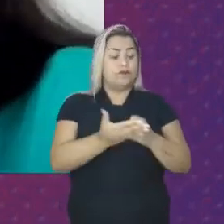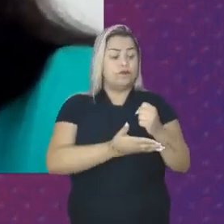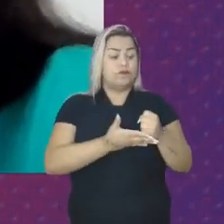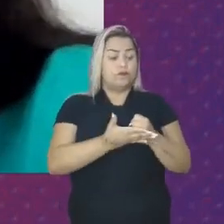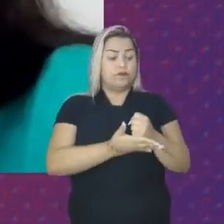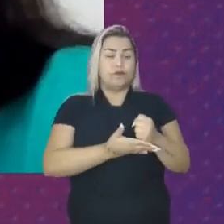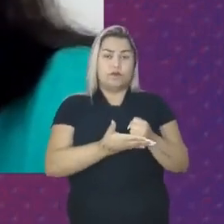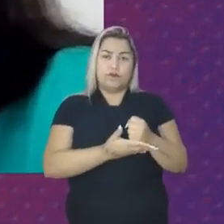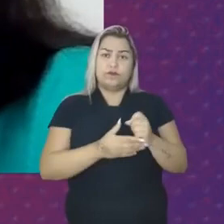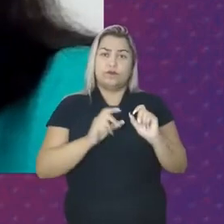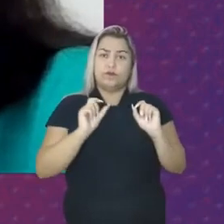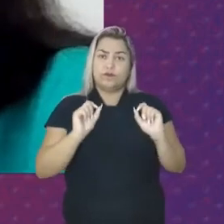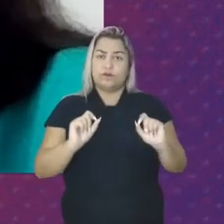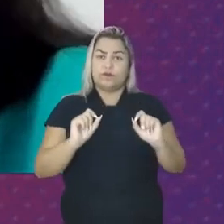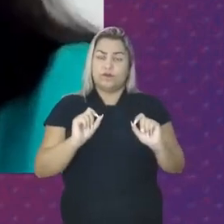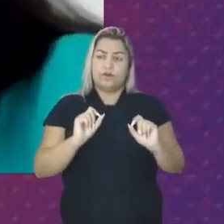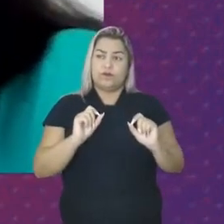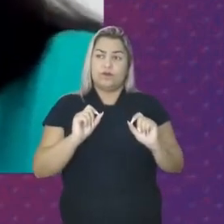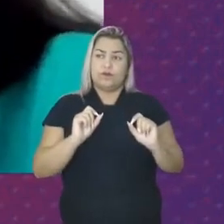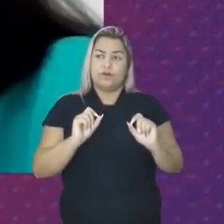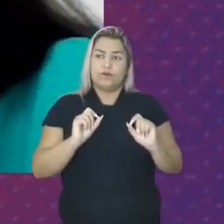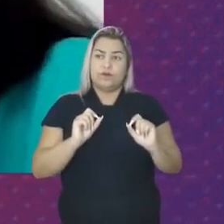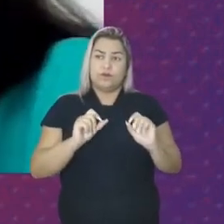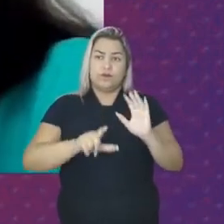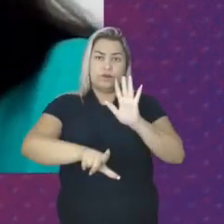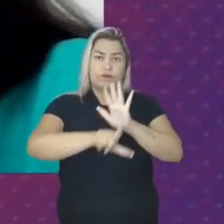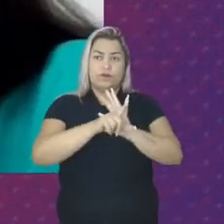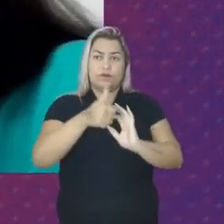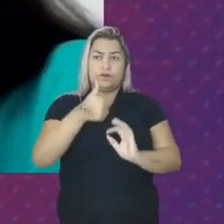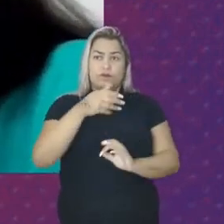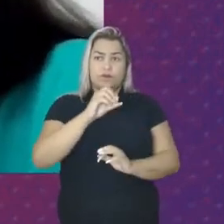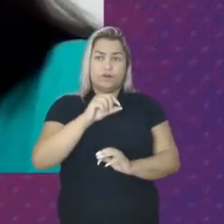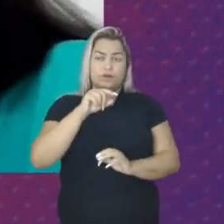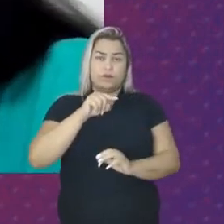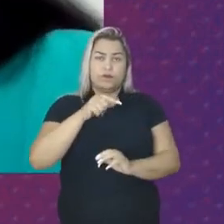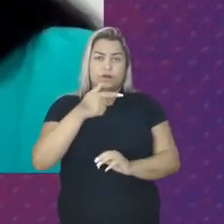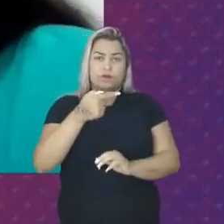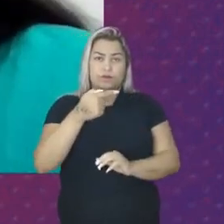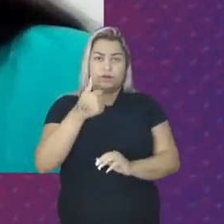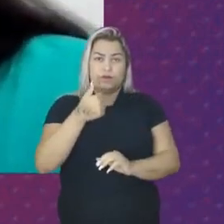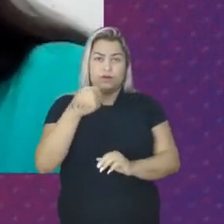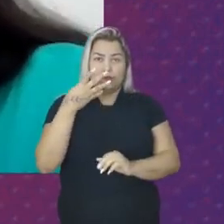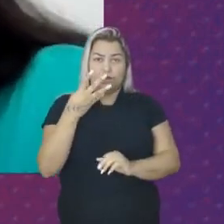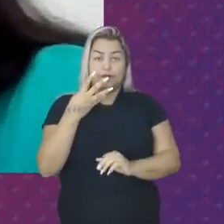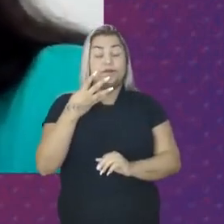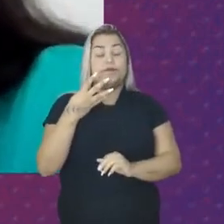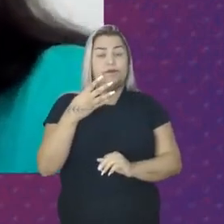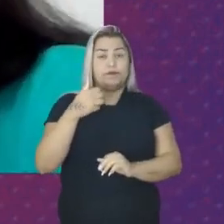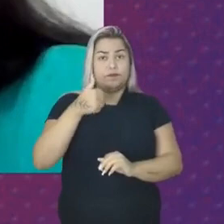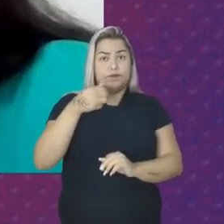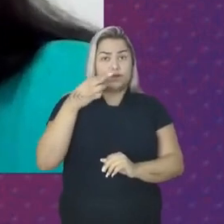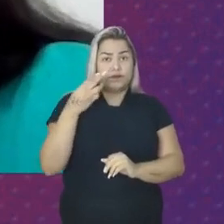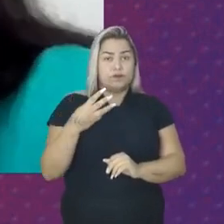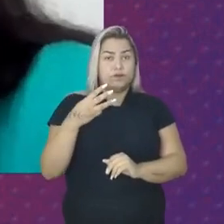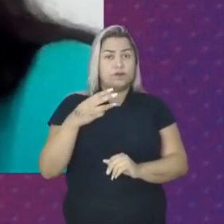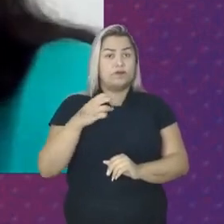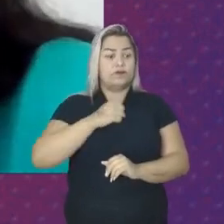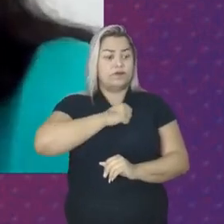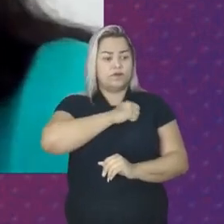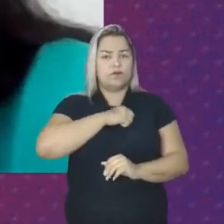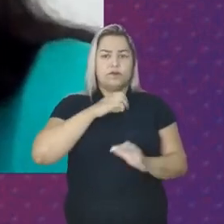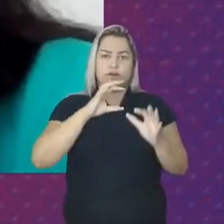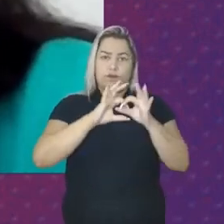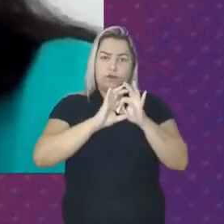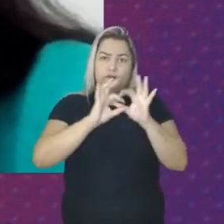ela é configurada pela Lei 10.714, de 13 de agosto de 2003, que autoriza o